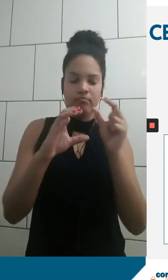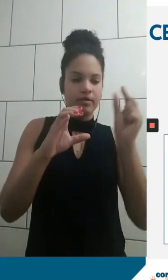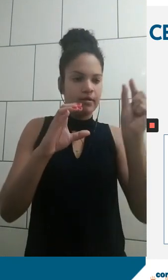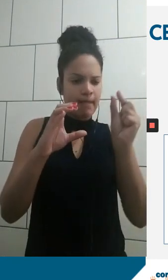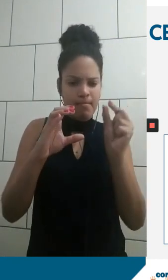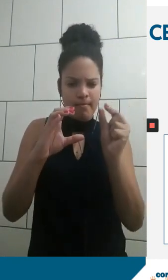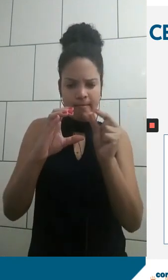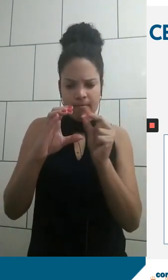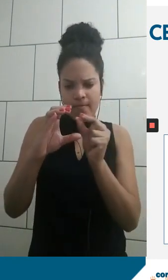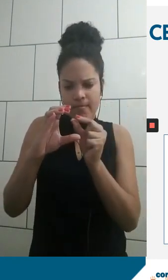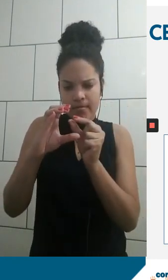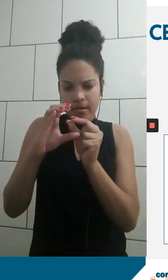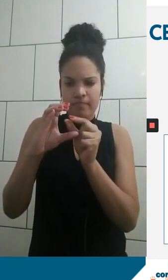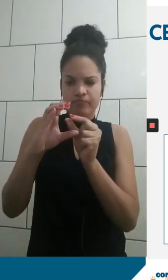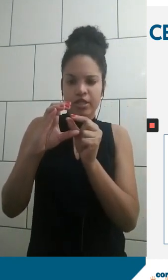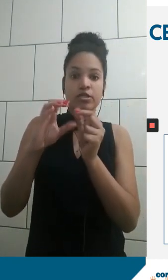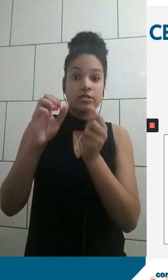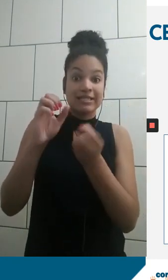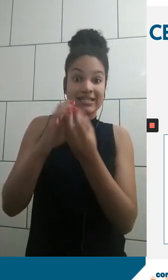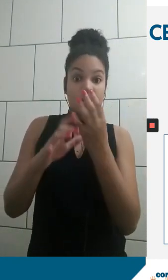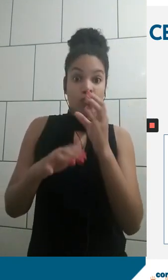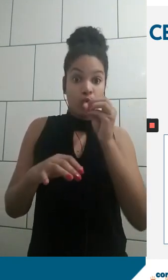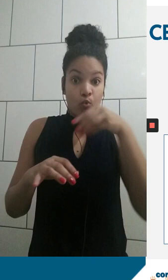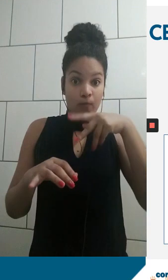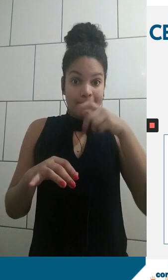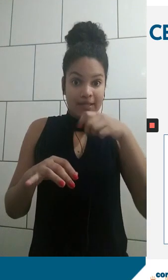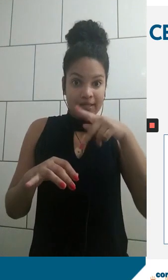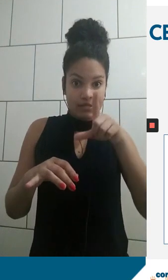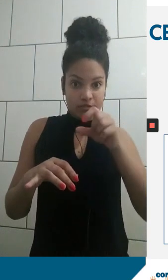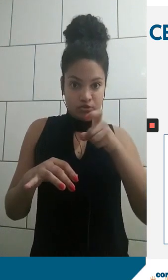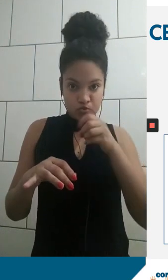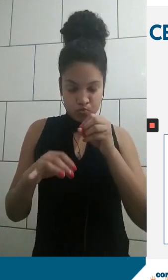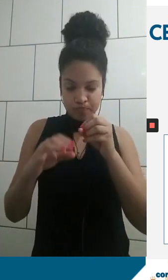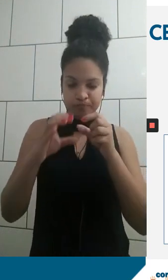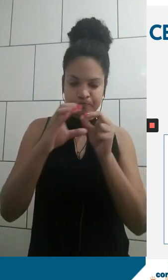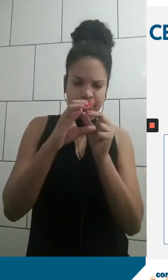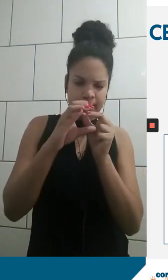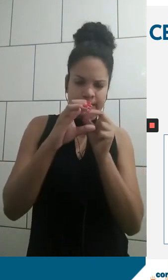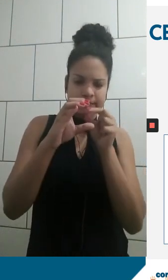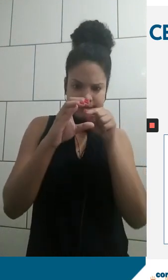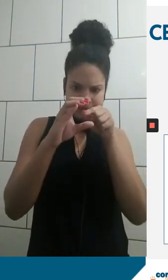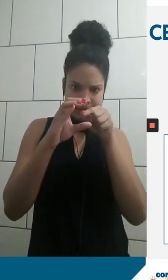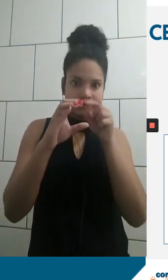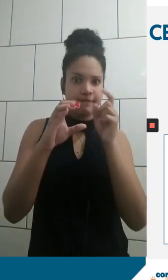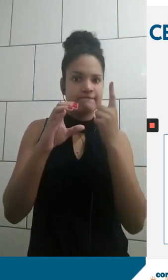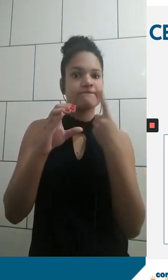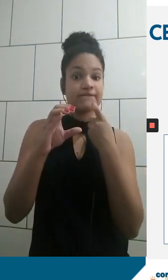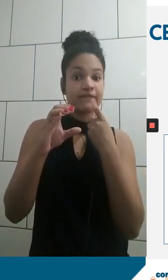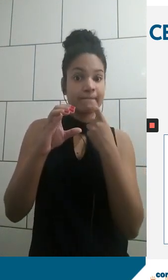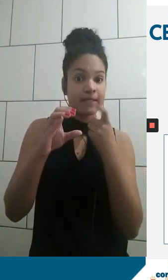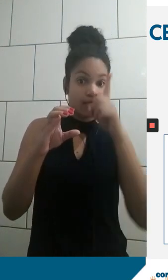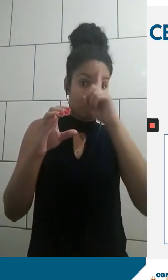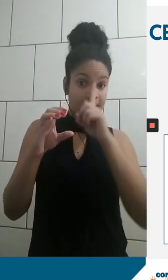enzima-substrato. Esses reagentes, esses substratos, aqui em vermelho e amarelo, geram, ao final do processo, um